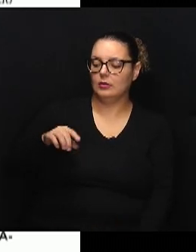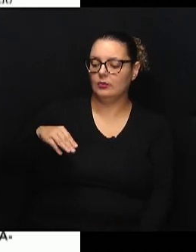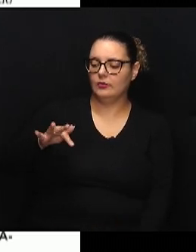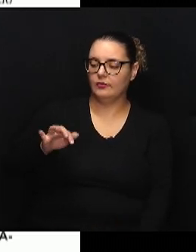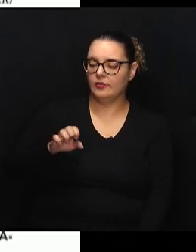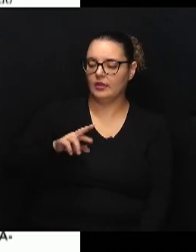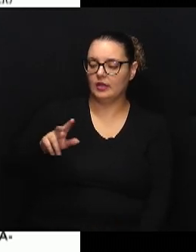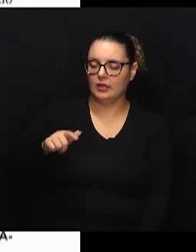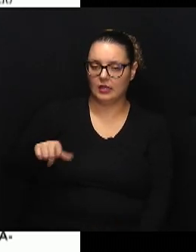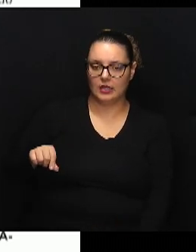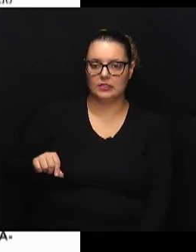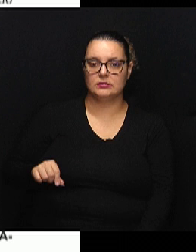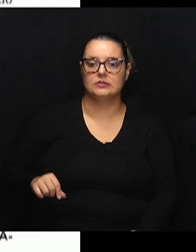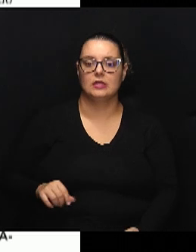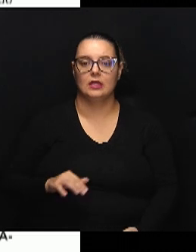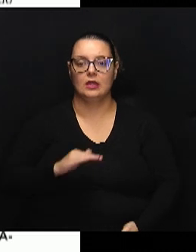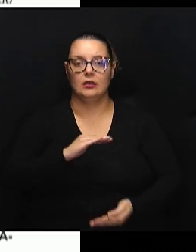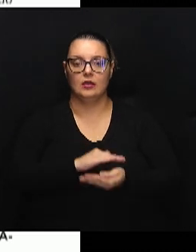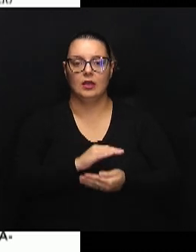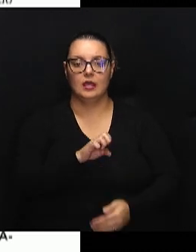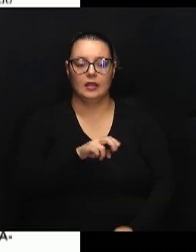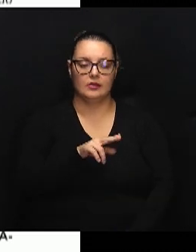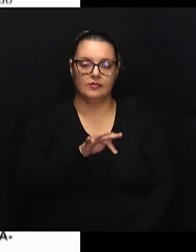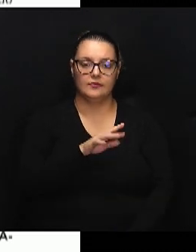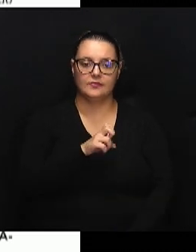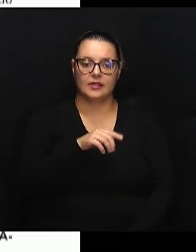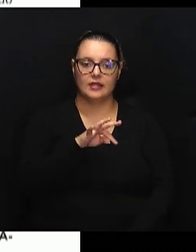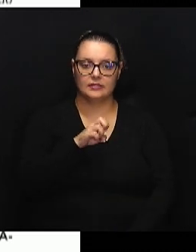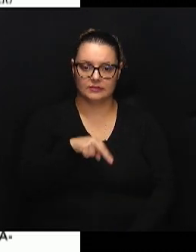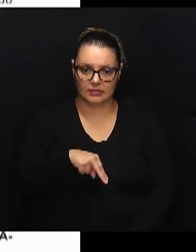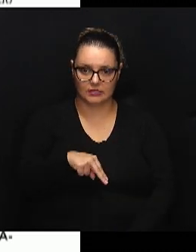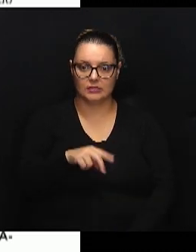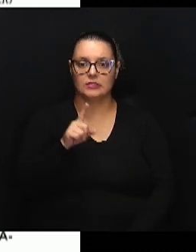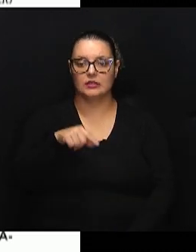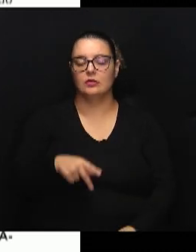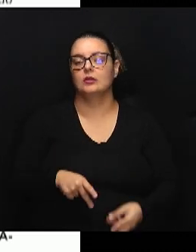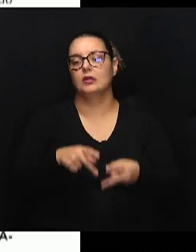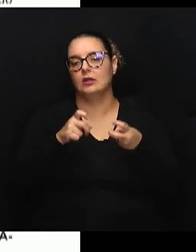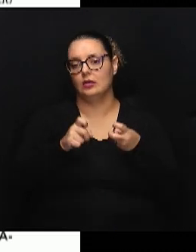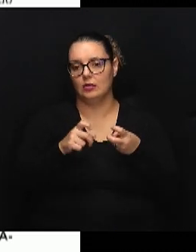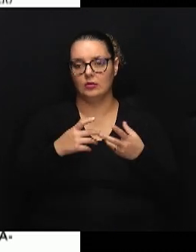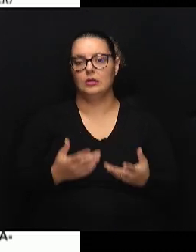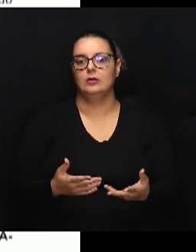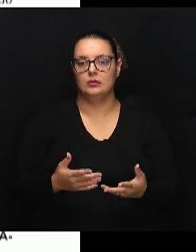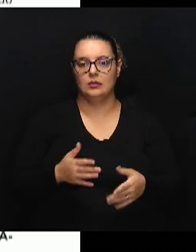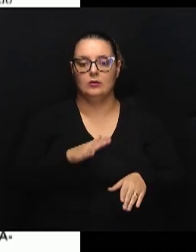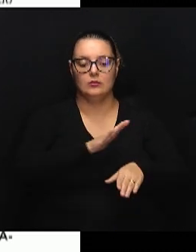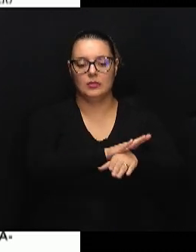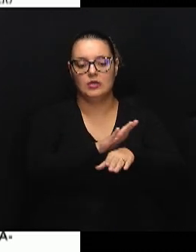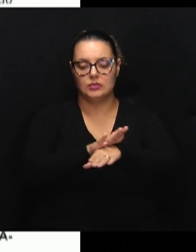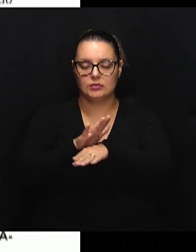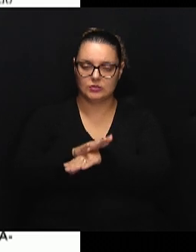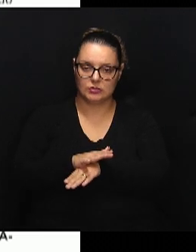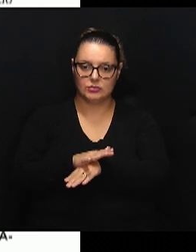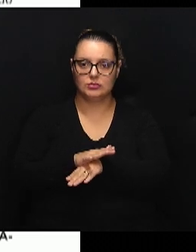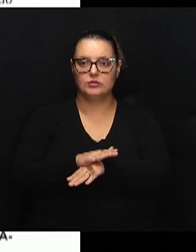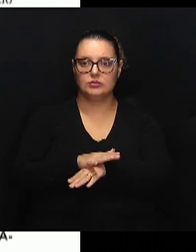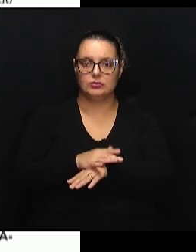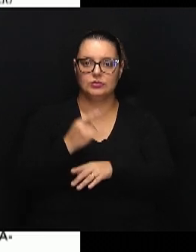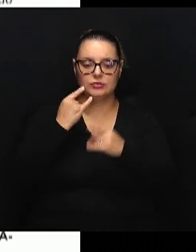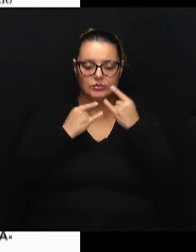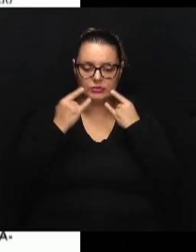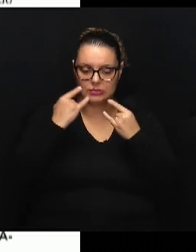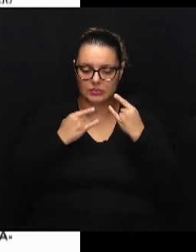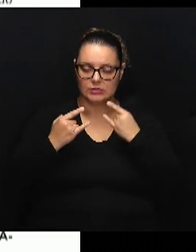à Fundação Eufratem. É um projeto que reconhece a Fundação pela contribuição em ações de interesse